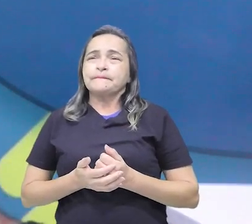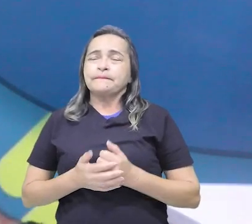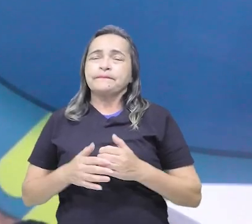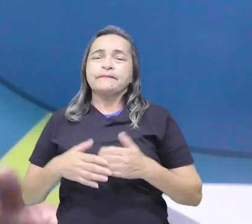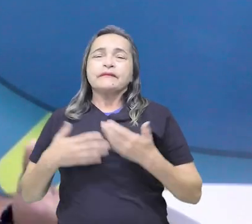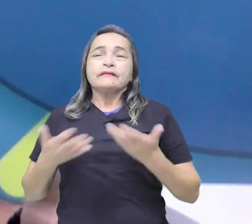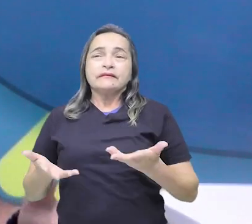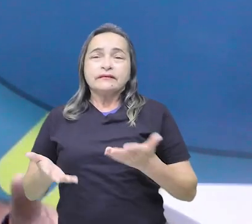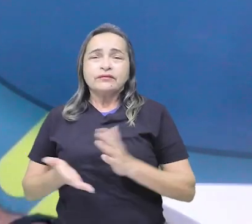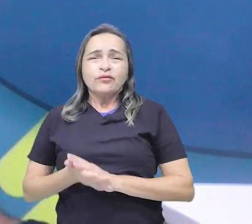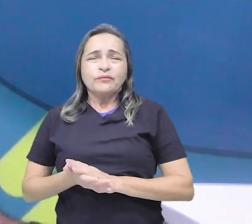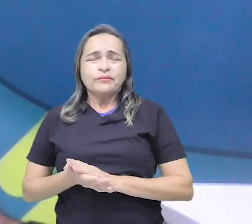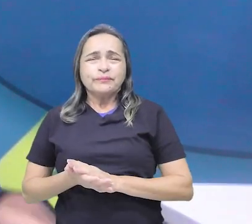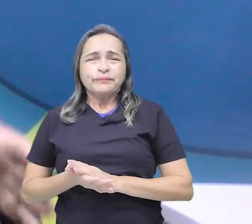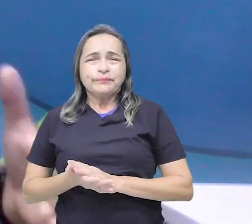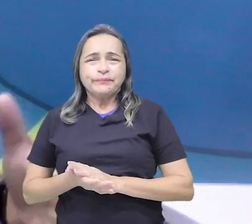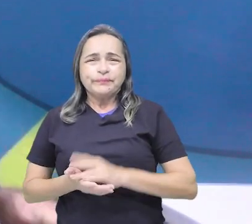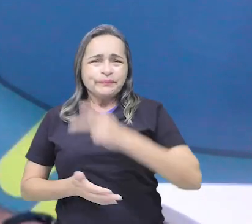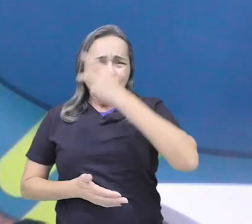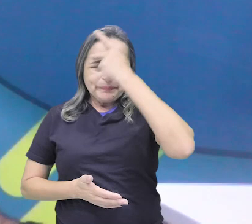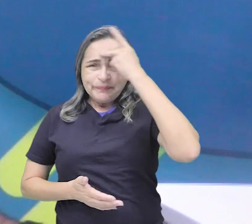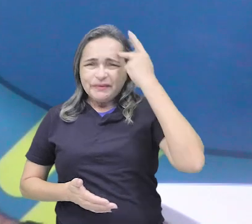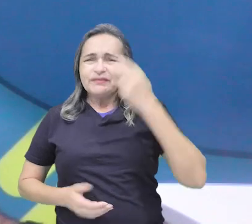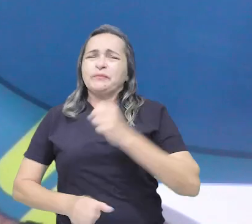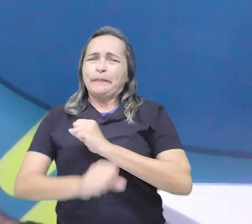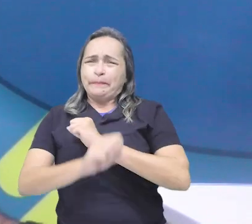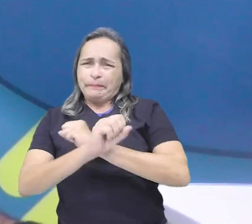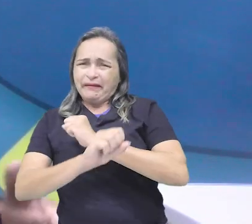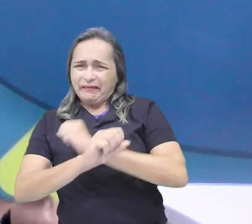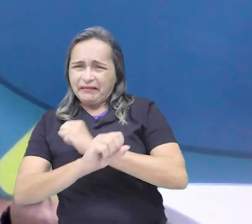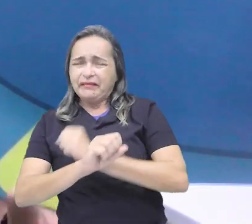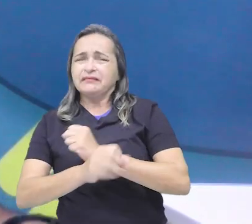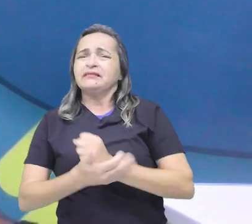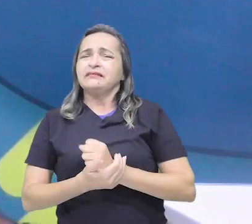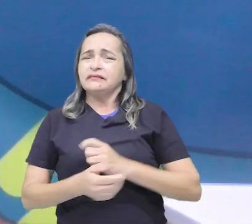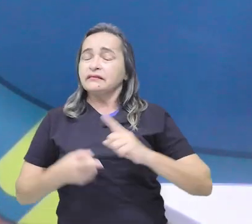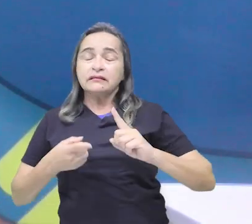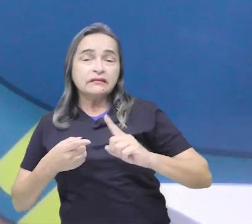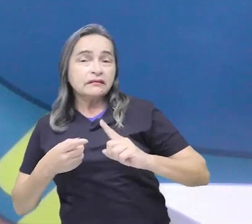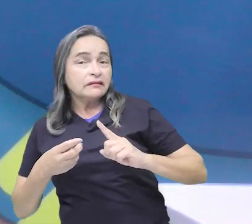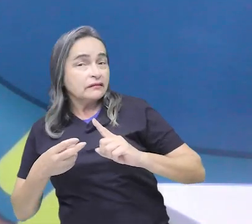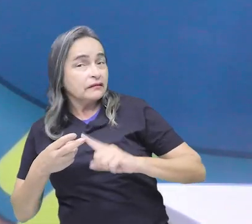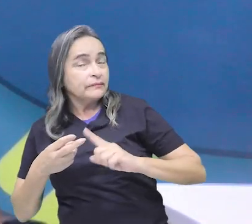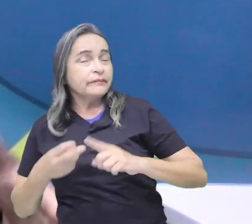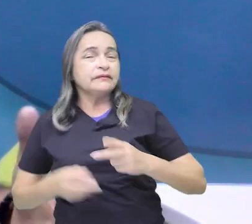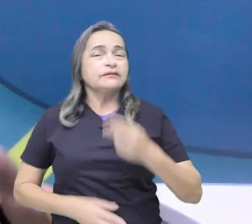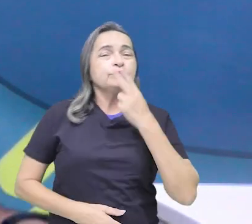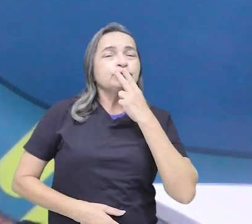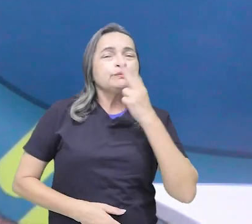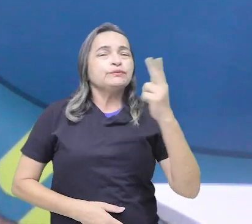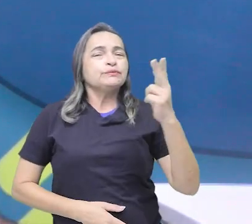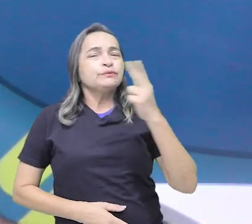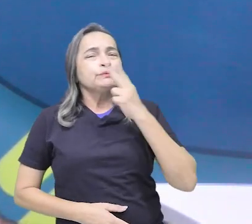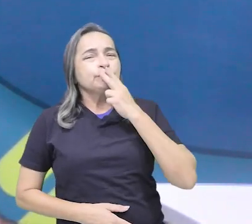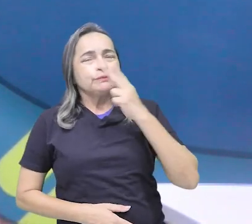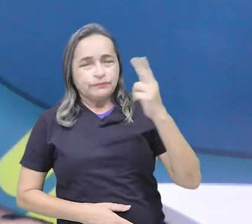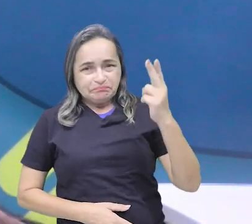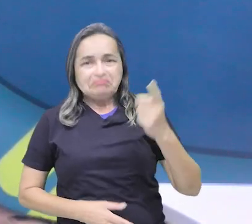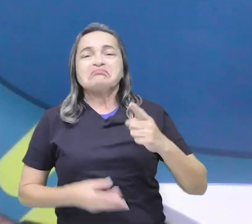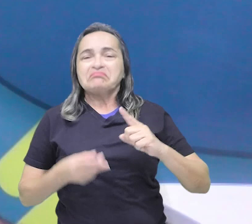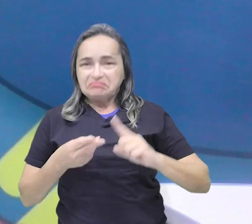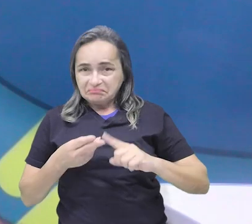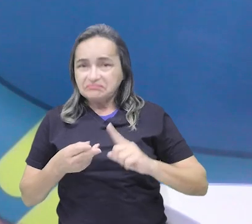contribuem, como o sedentarismo, o tabagismo em si, como você mesmo mencionou, é algo que é de